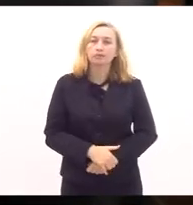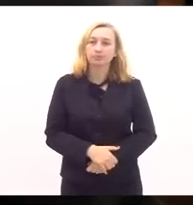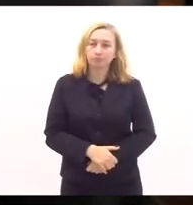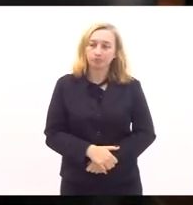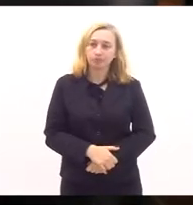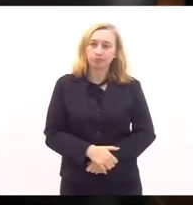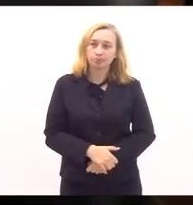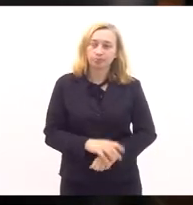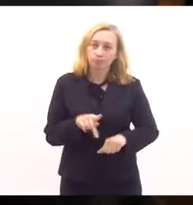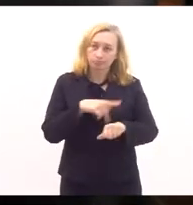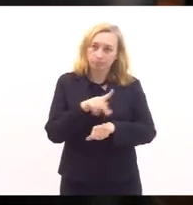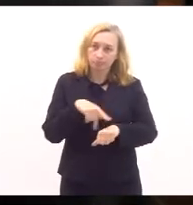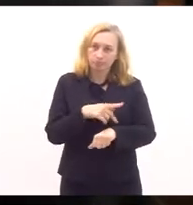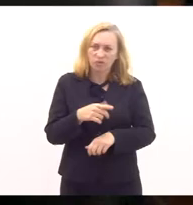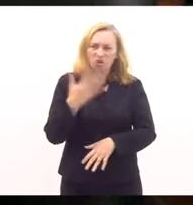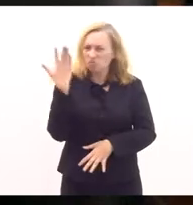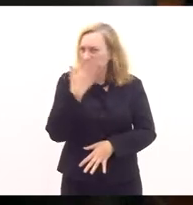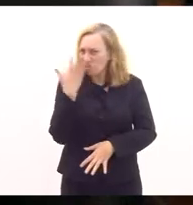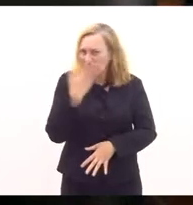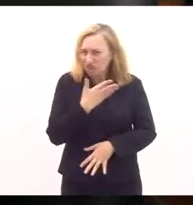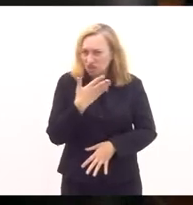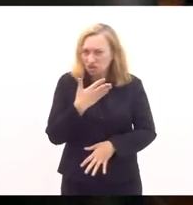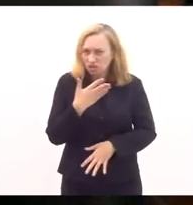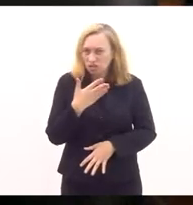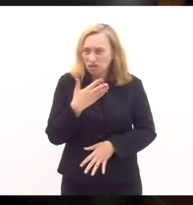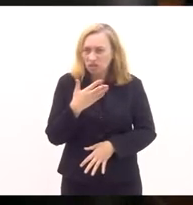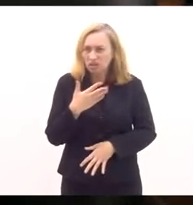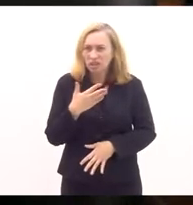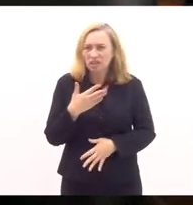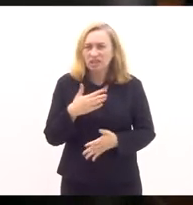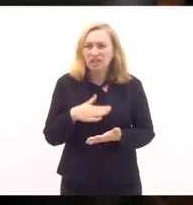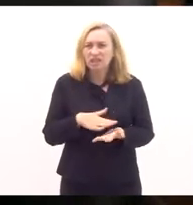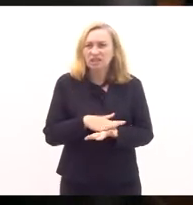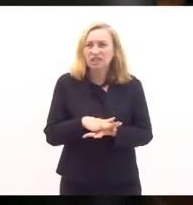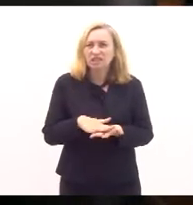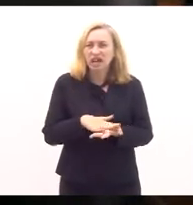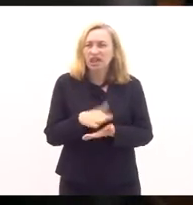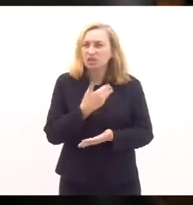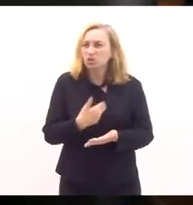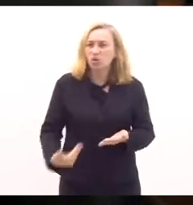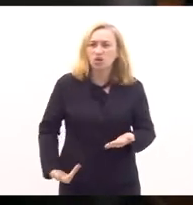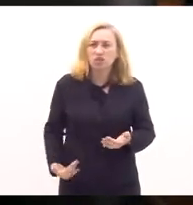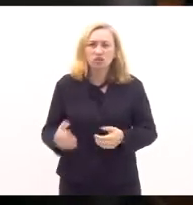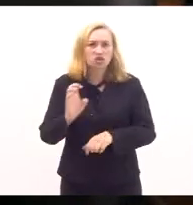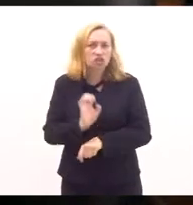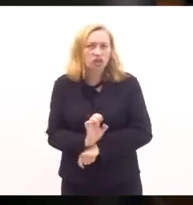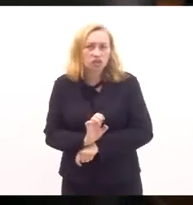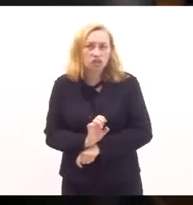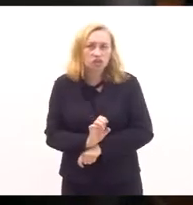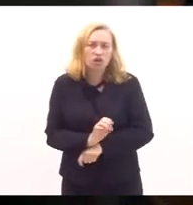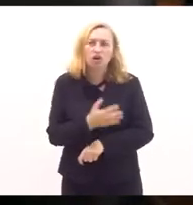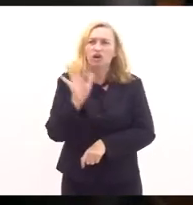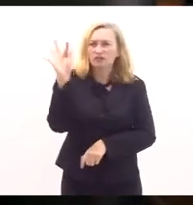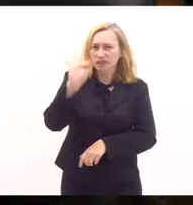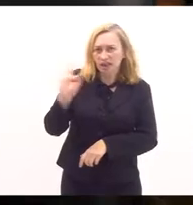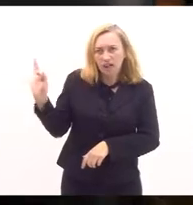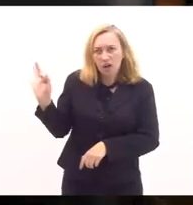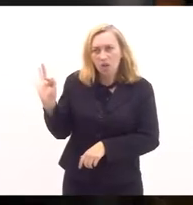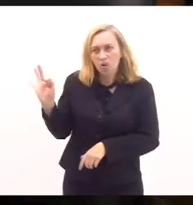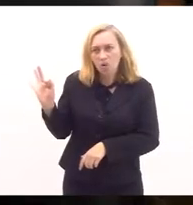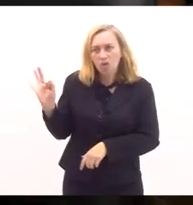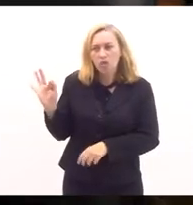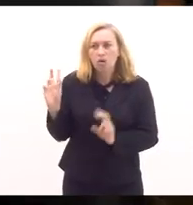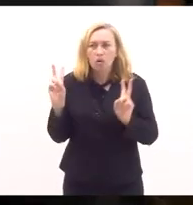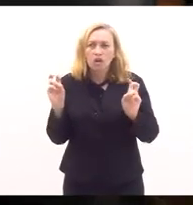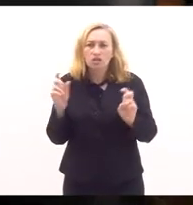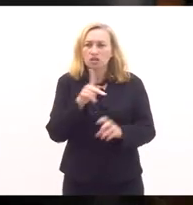desse país. E eu não vejo nenhum sinal verde desse governo estadual, nem do governo federal, sobre a